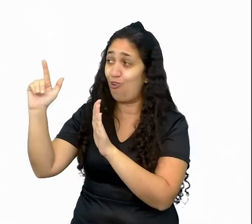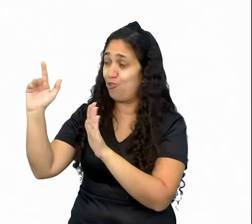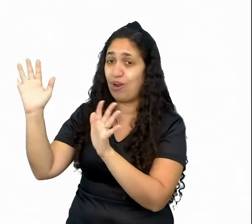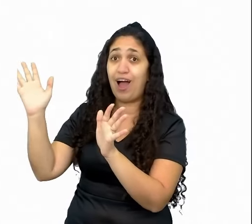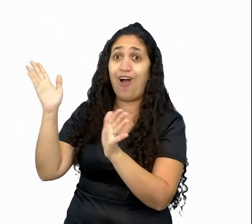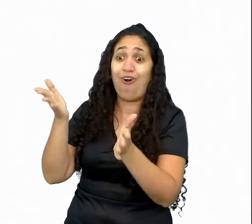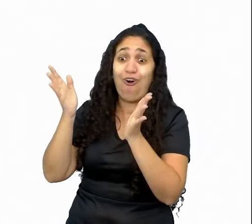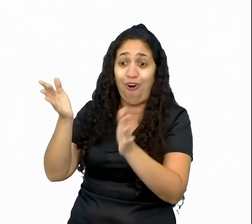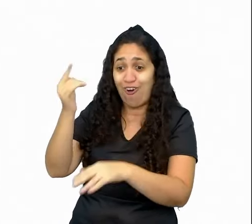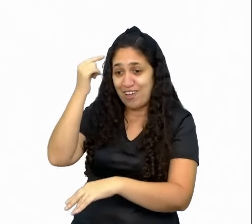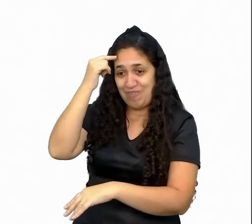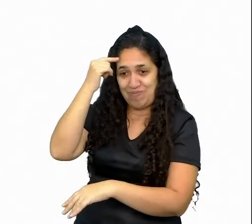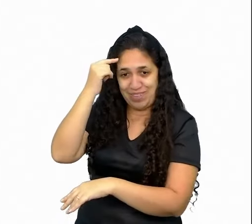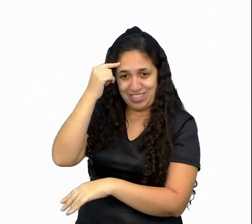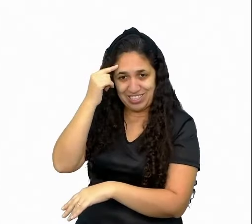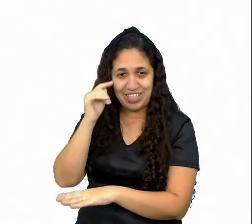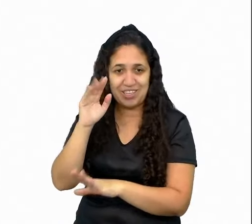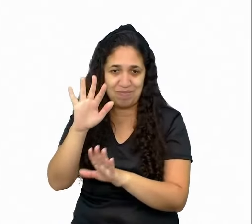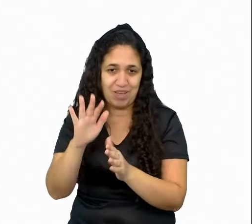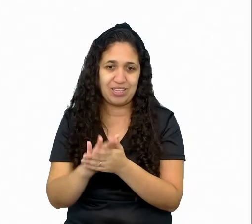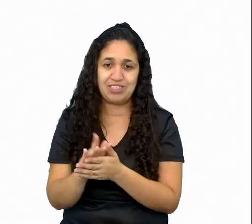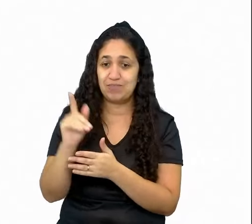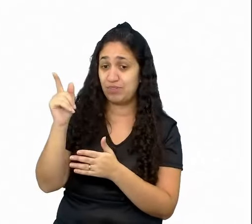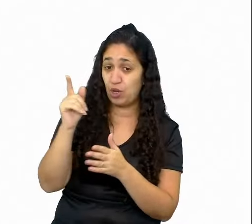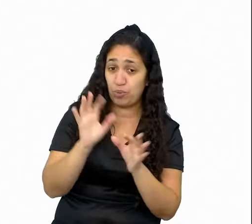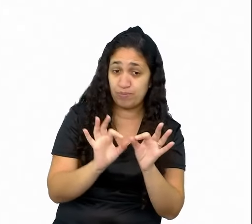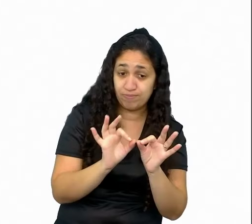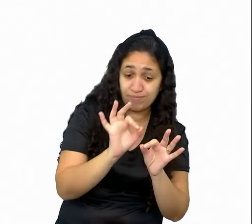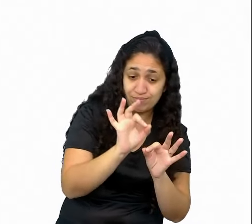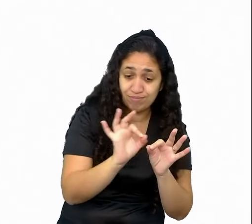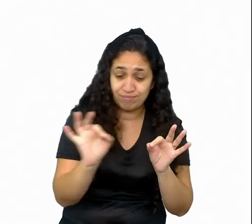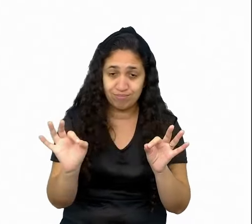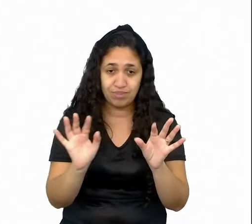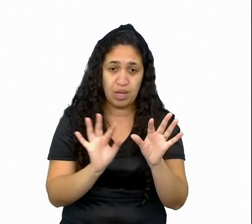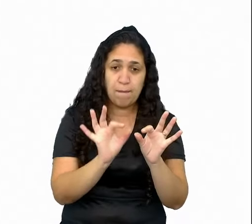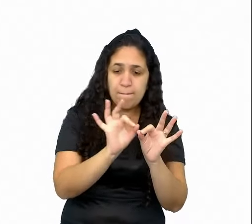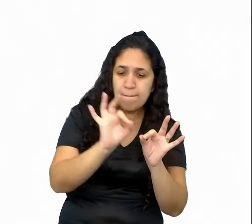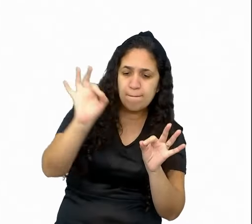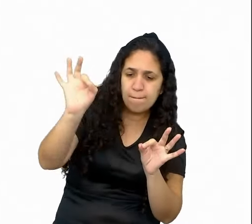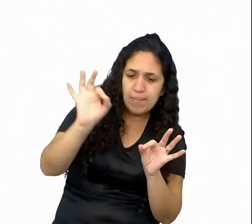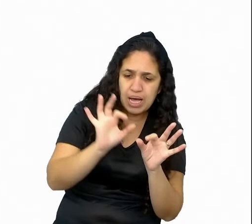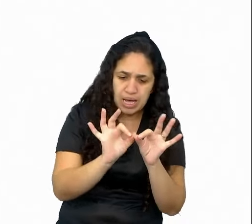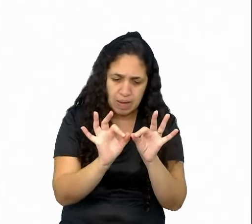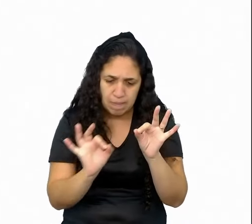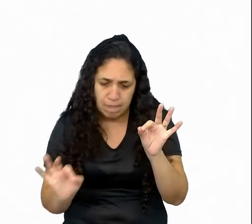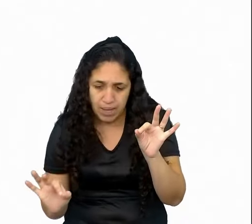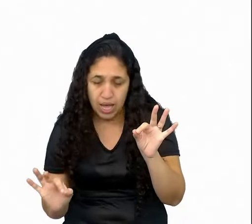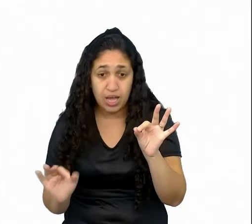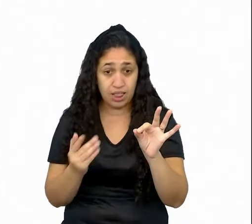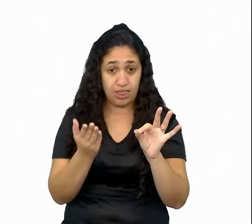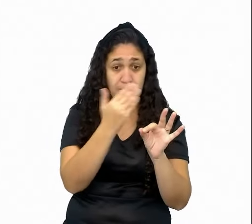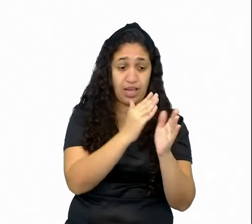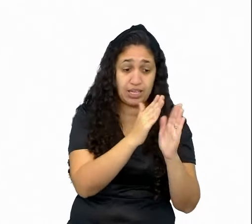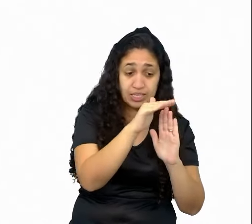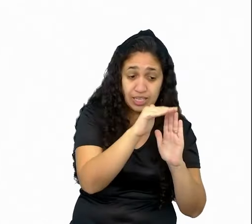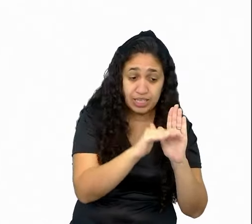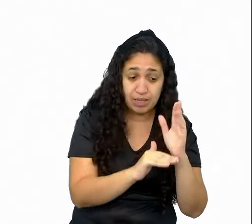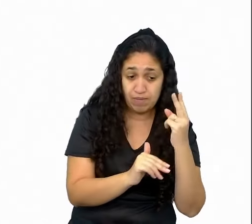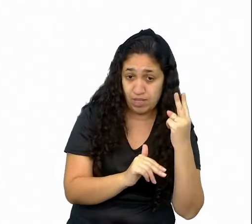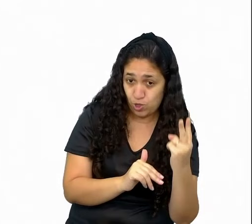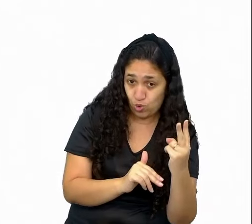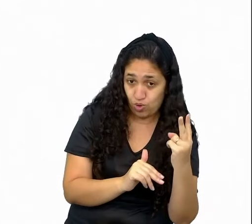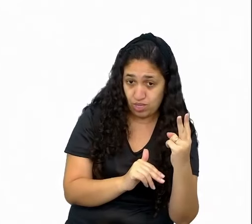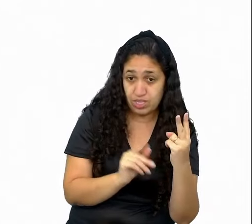agora, poderia ter passado isso aqui, ó, para traçar as setas perpendiculares descritas no passo 2, né? Que é este